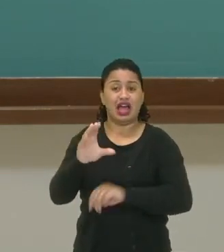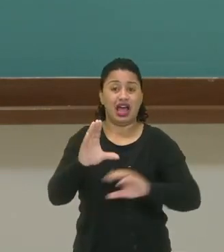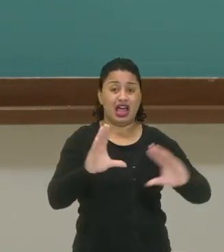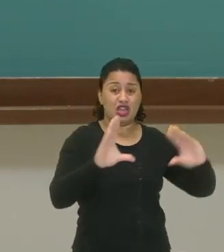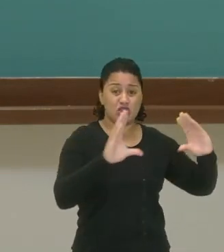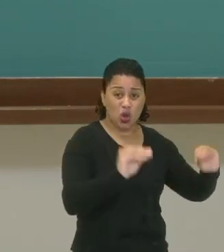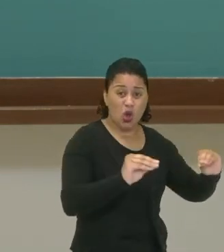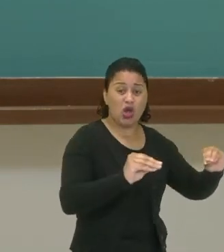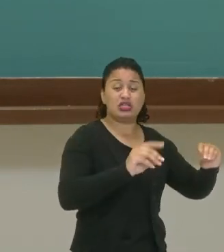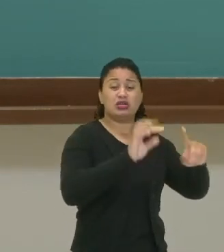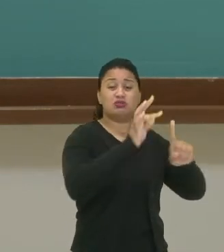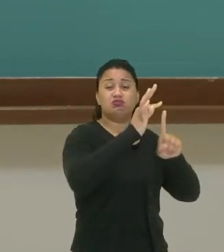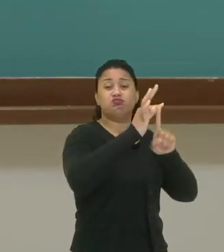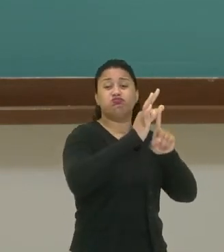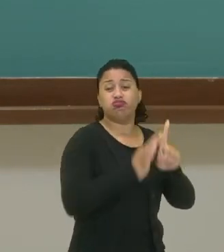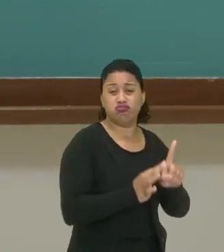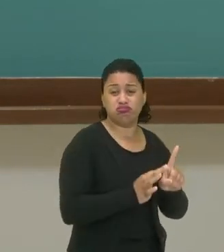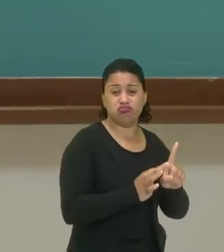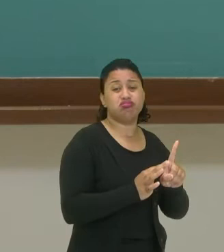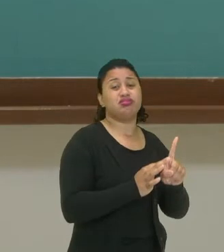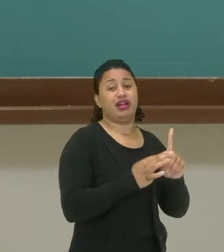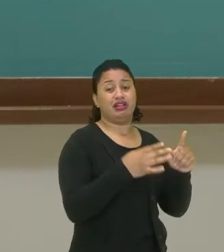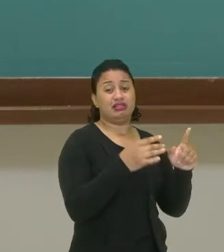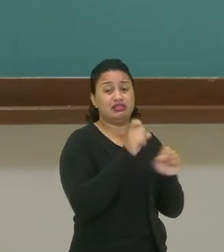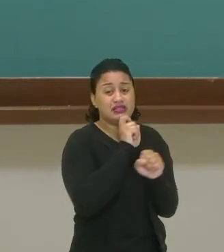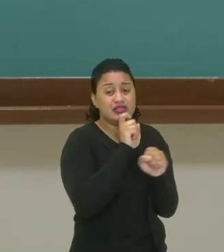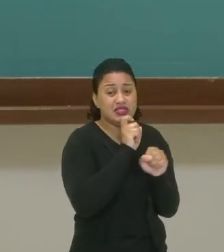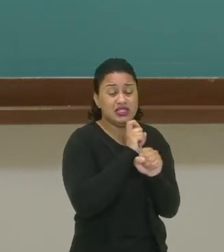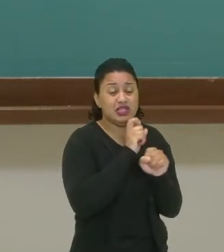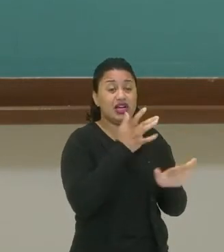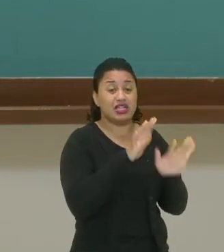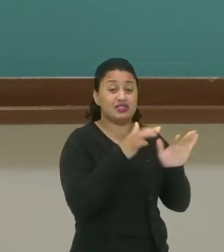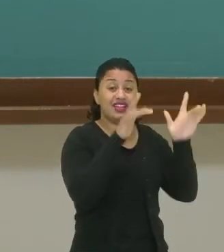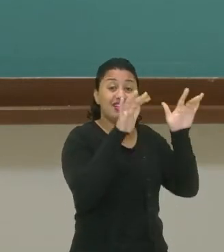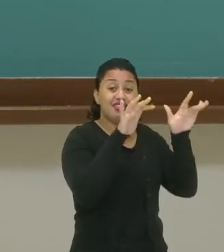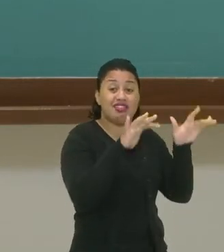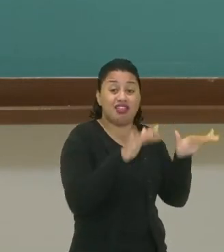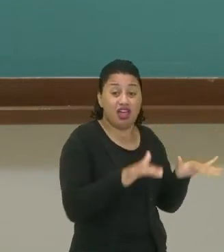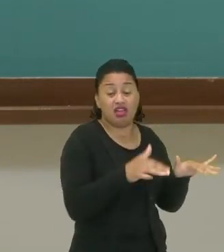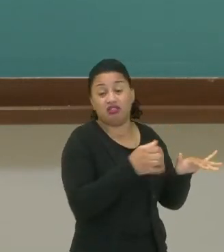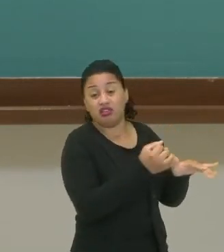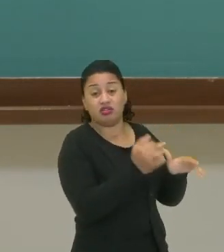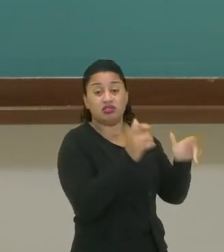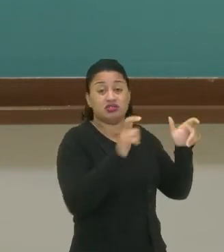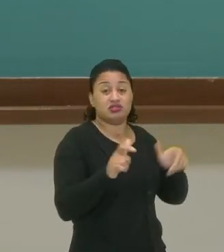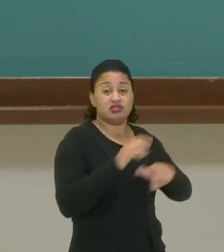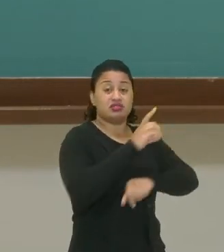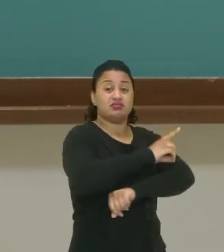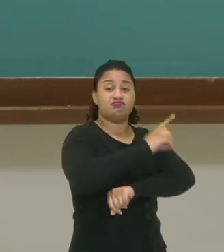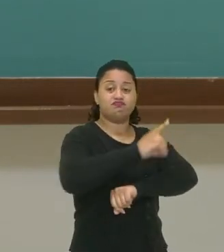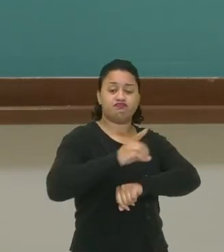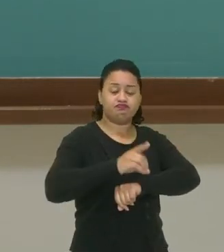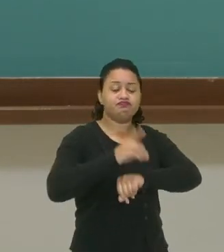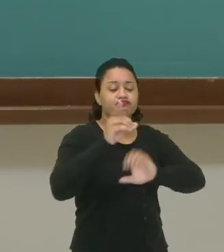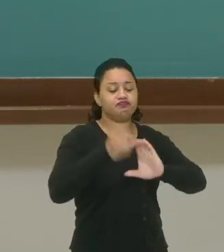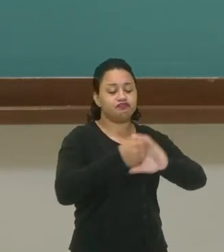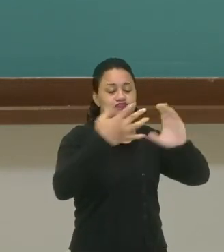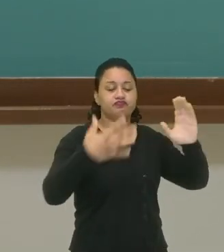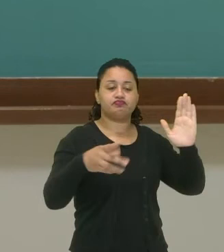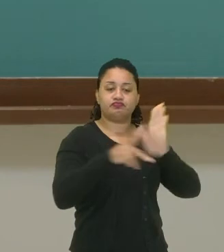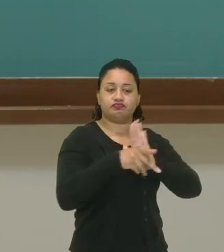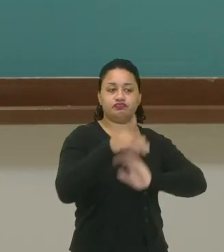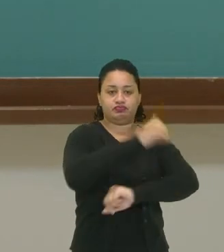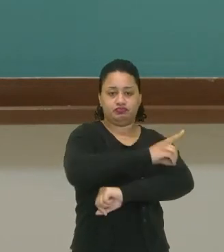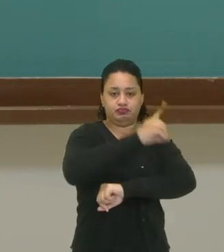a temperatura. Imagine você, né? Pode chegar até, às vezes, a nevar em alguns desertos, né? São características de deserto.